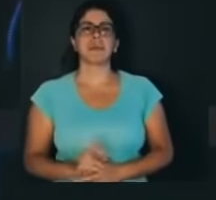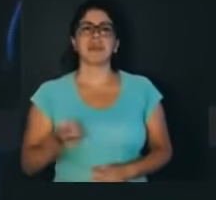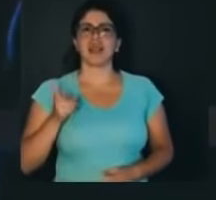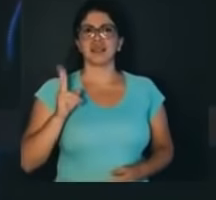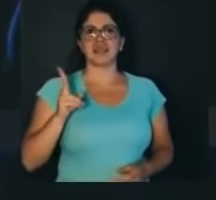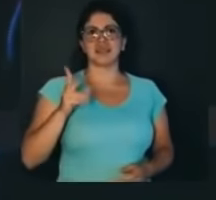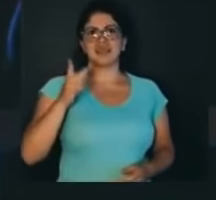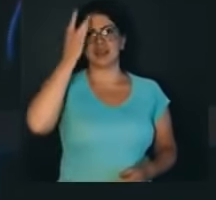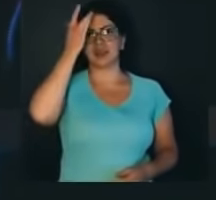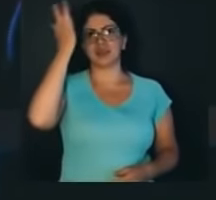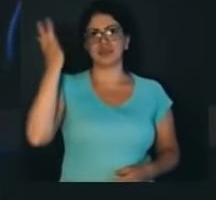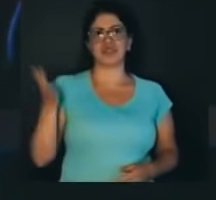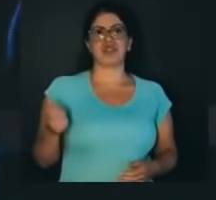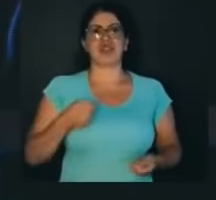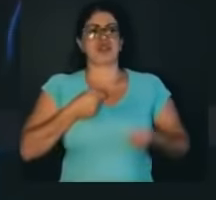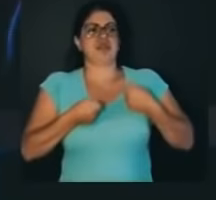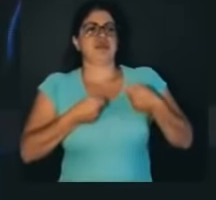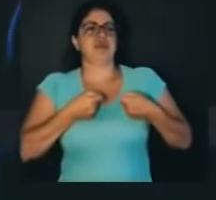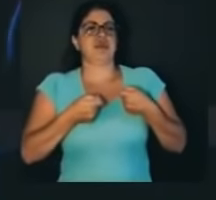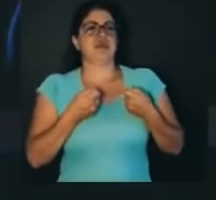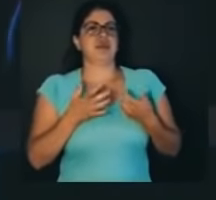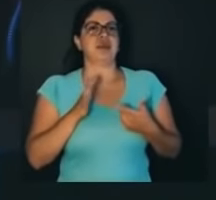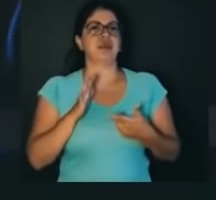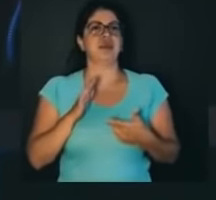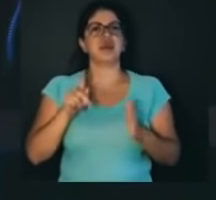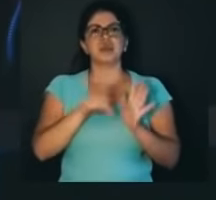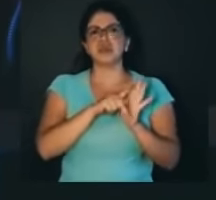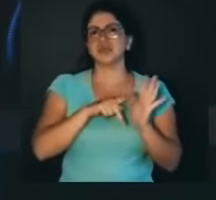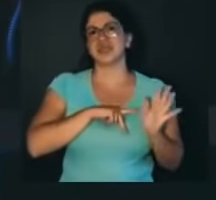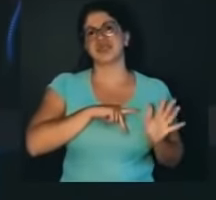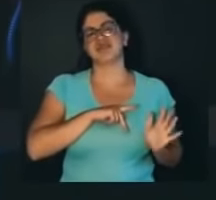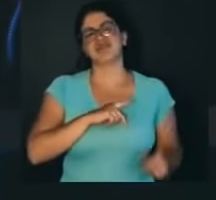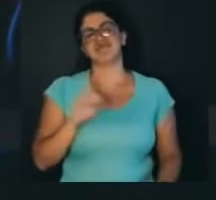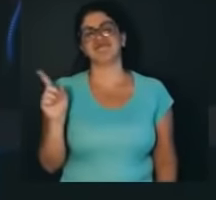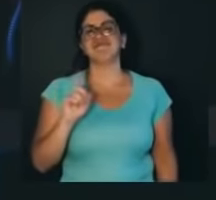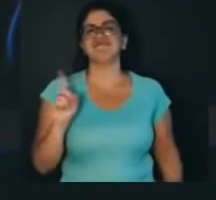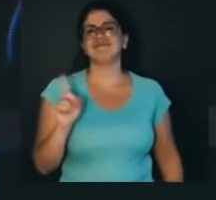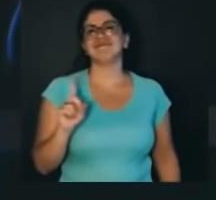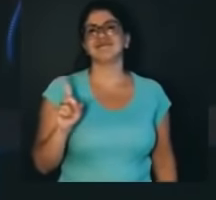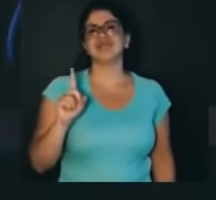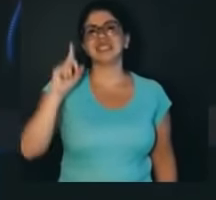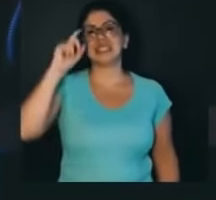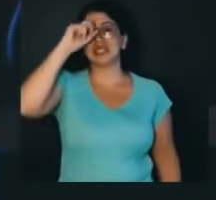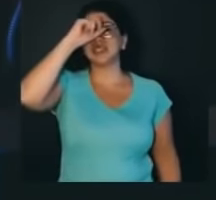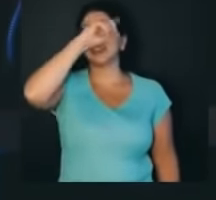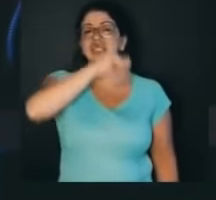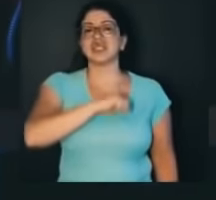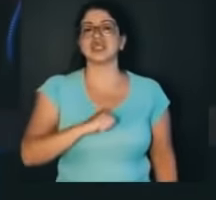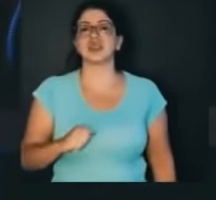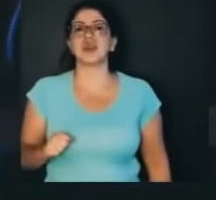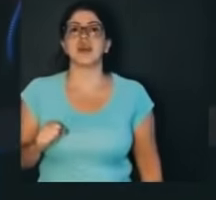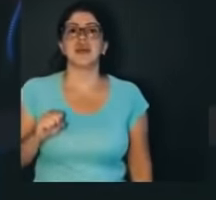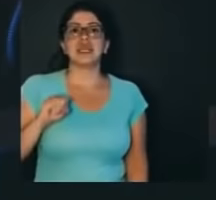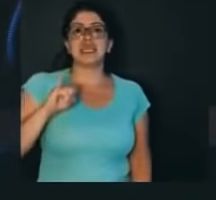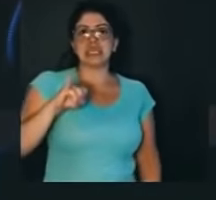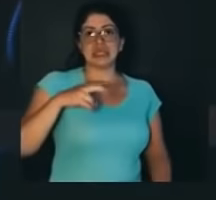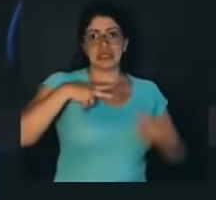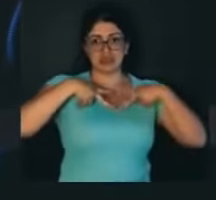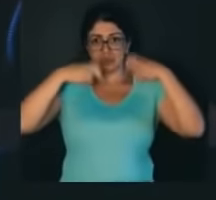Então estabeleça para você um padrão. Você está irado, você está bravo, você está decepcionado, não fale